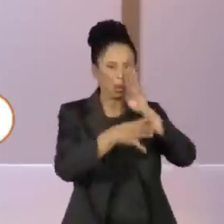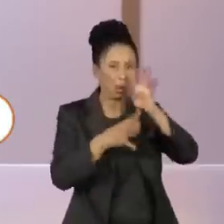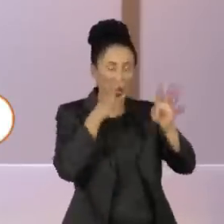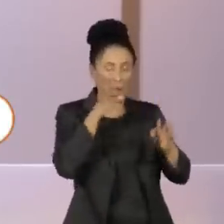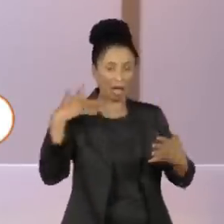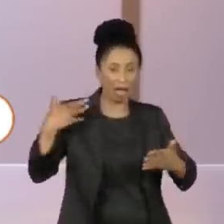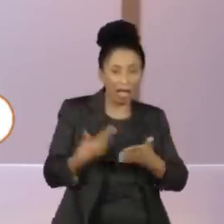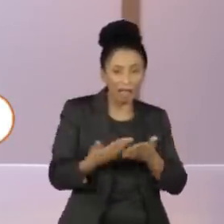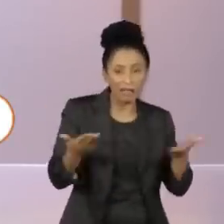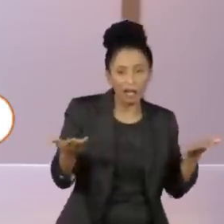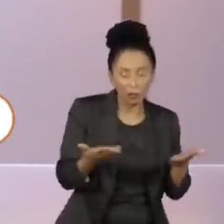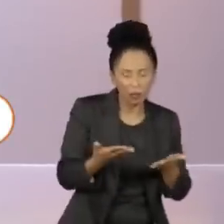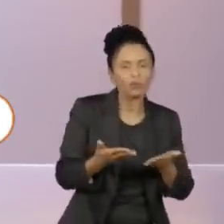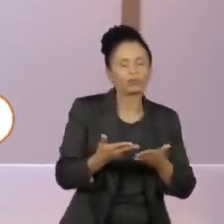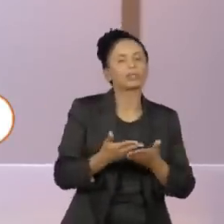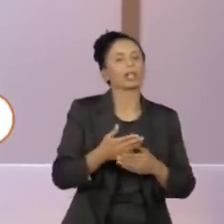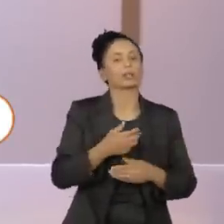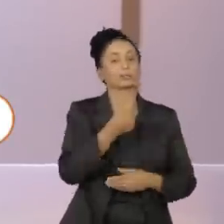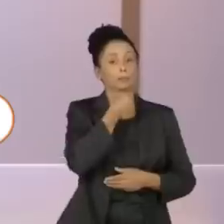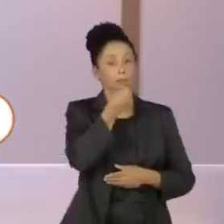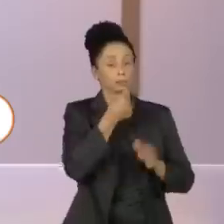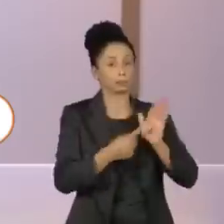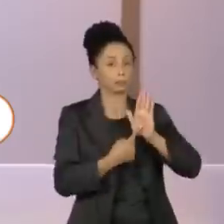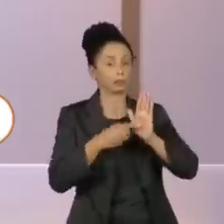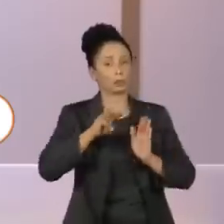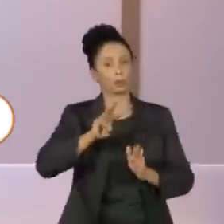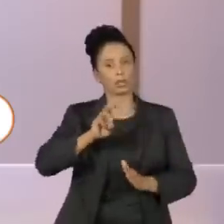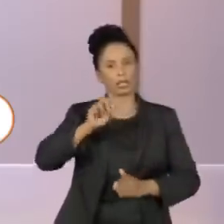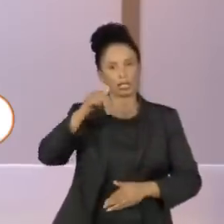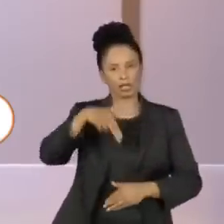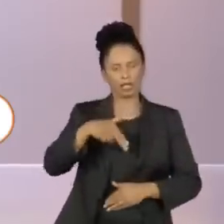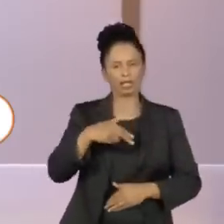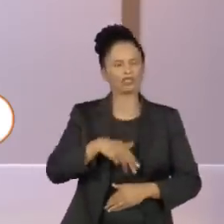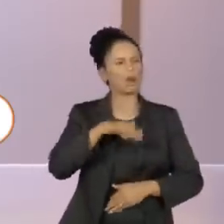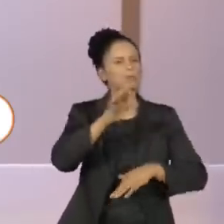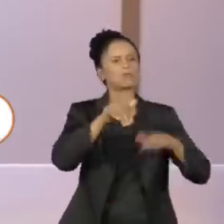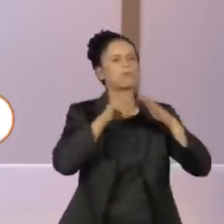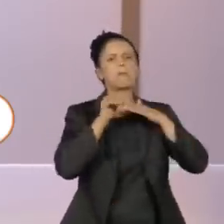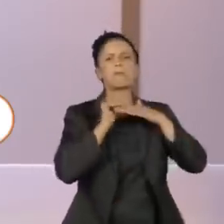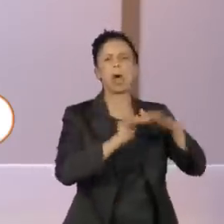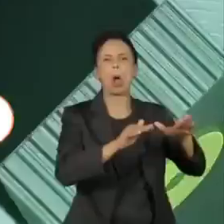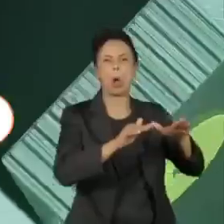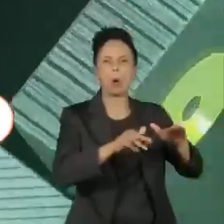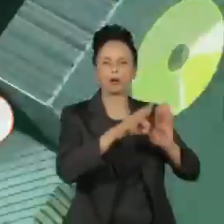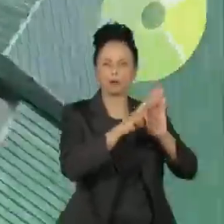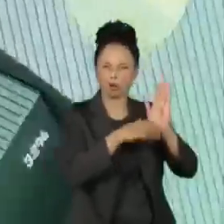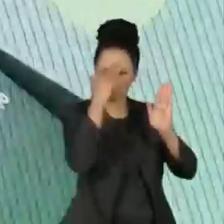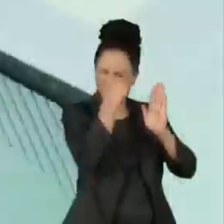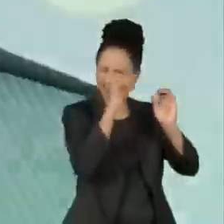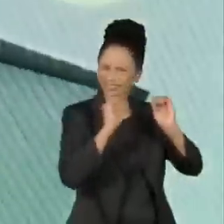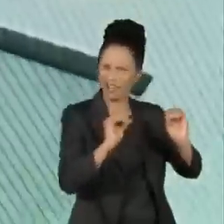o mediador William Bonner teve que chamar a atenção sobre as regras que foram quebradas